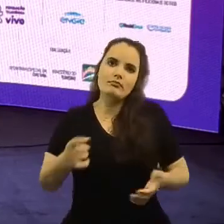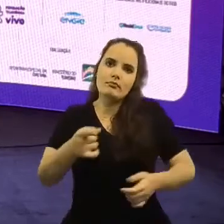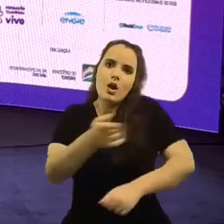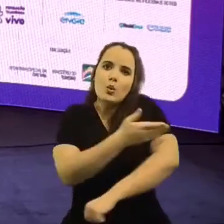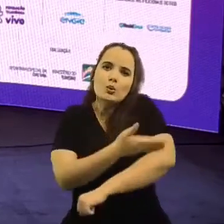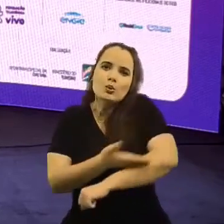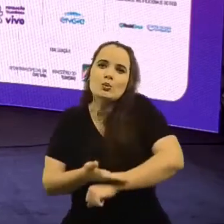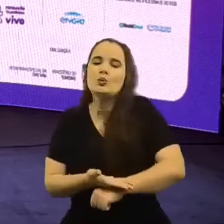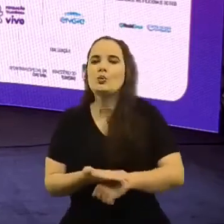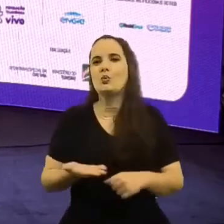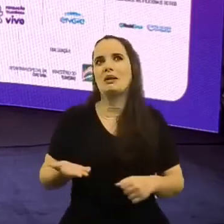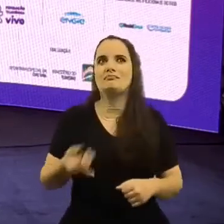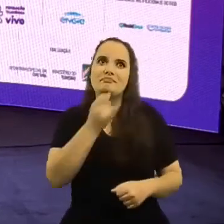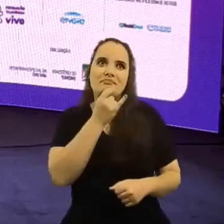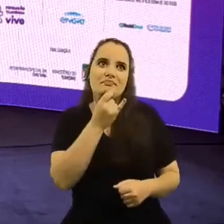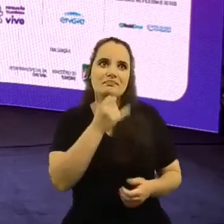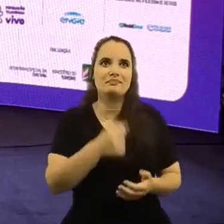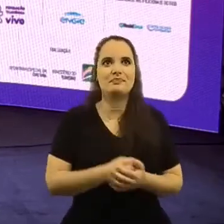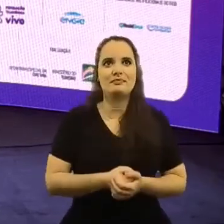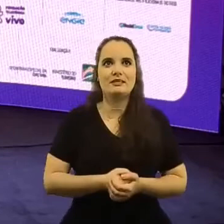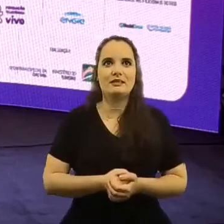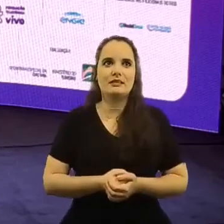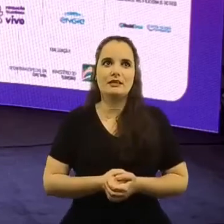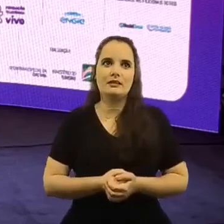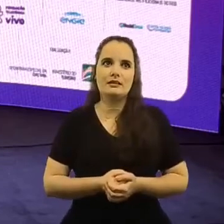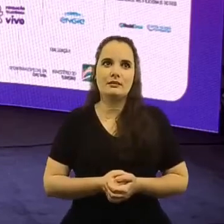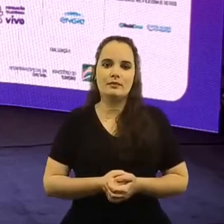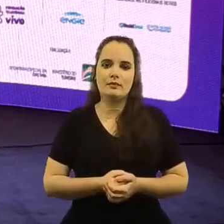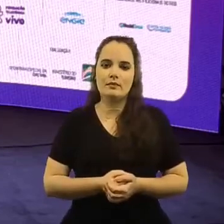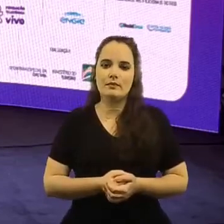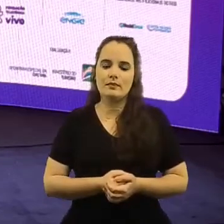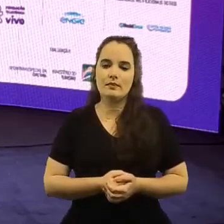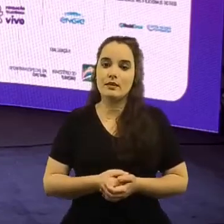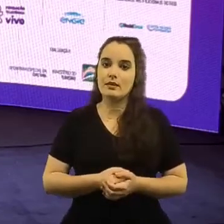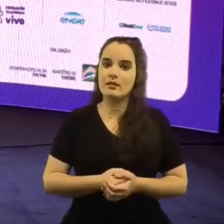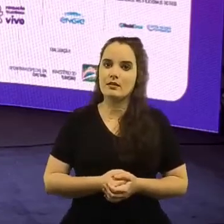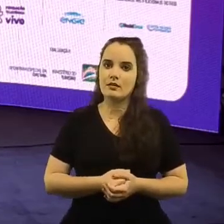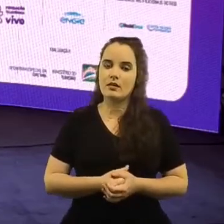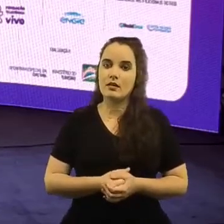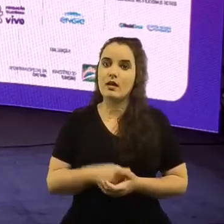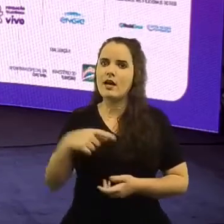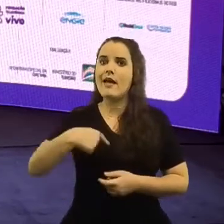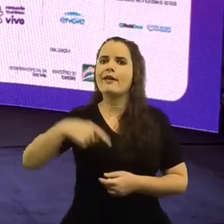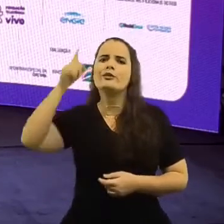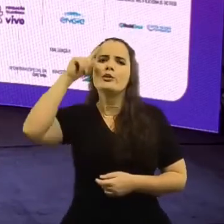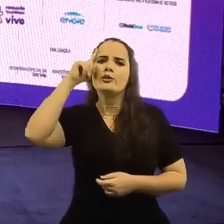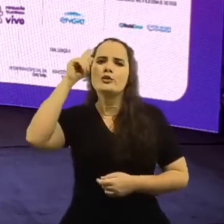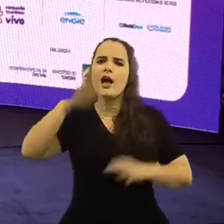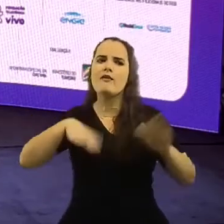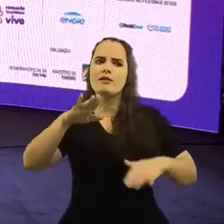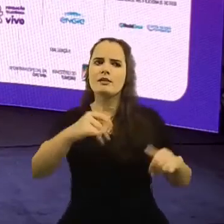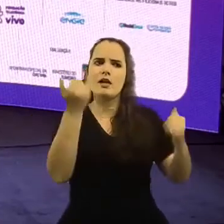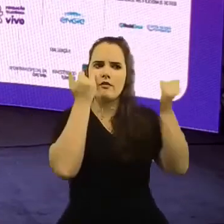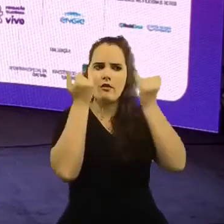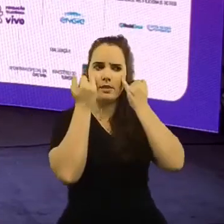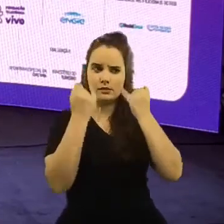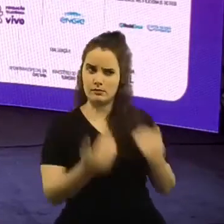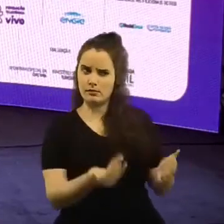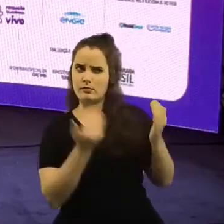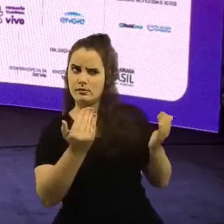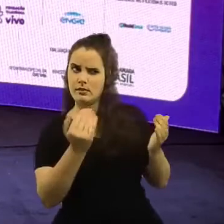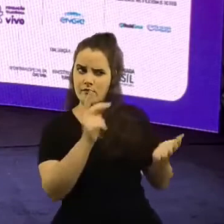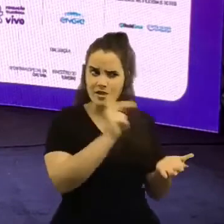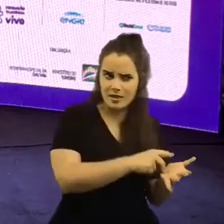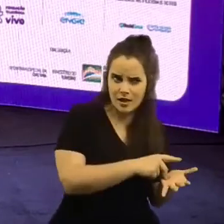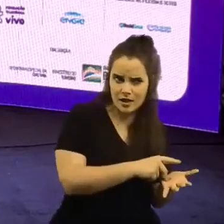todo dia também a gente tem que parar e trazer, essa informação é verdadeira ou não? Essa imagem que eu estou vendo, ela tem algum filtro ou não tem, né? Então a